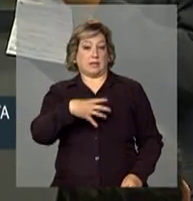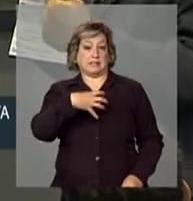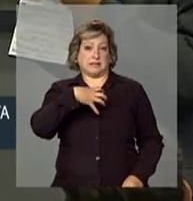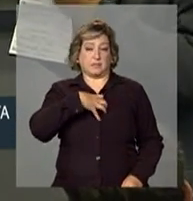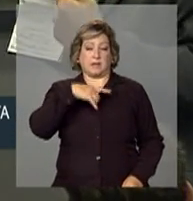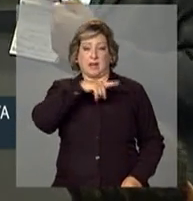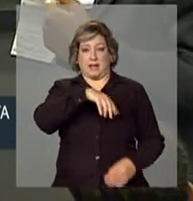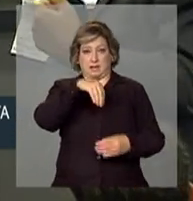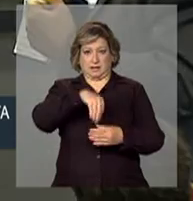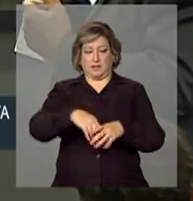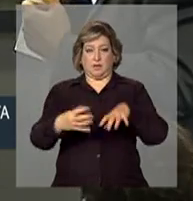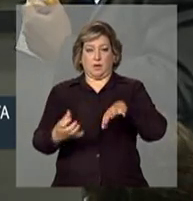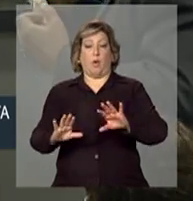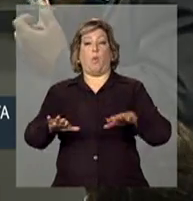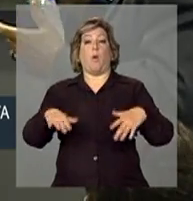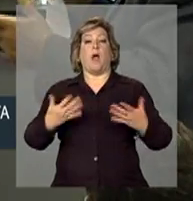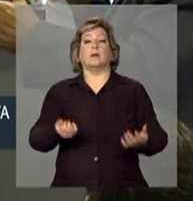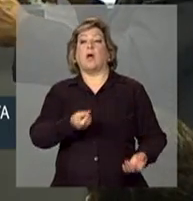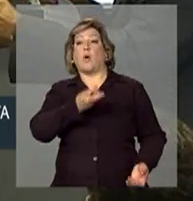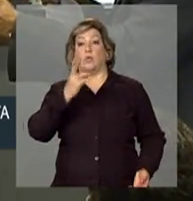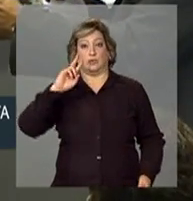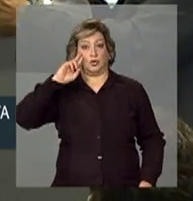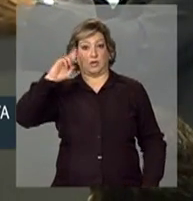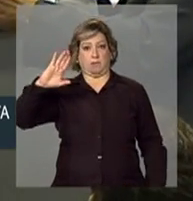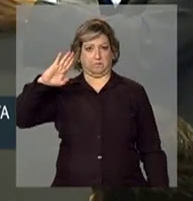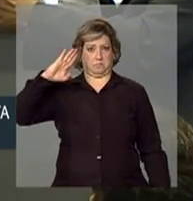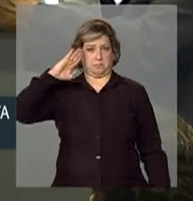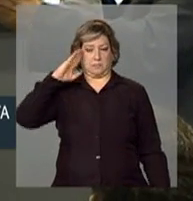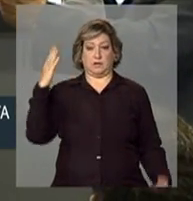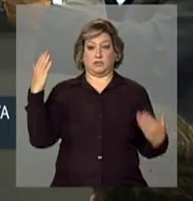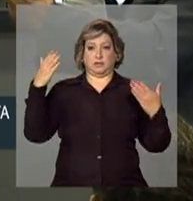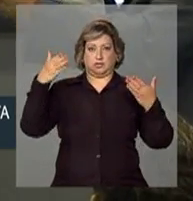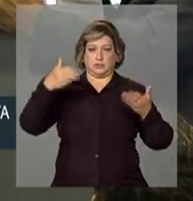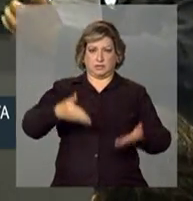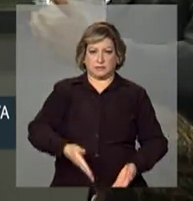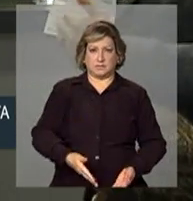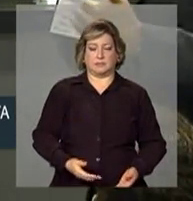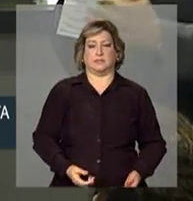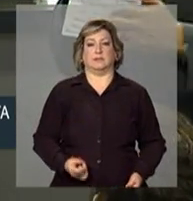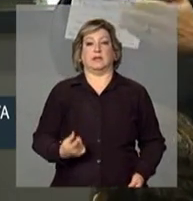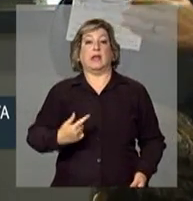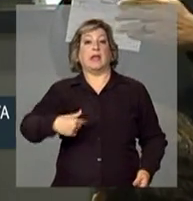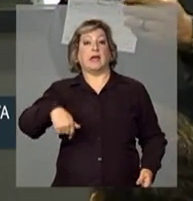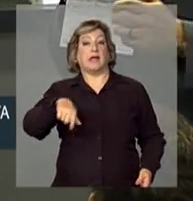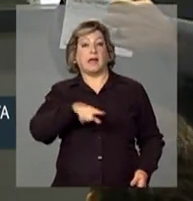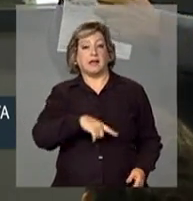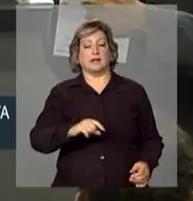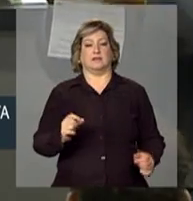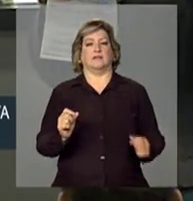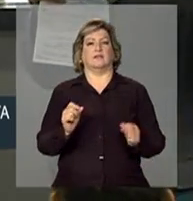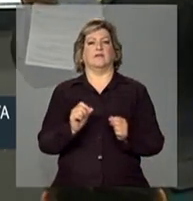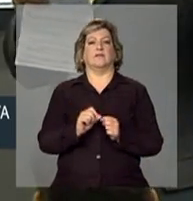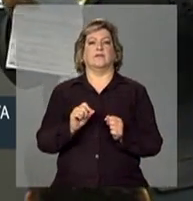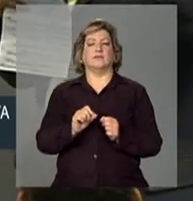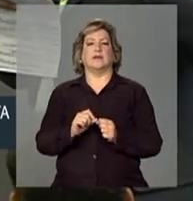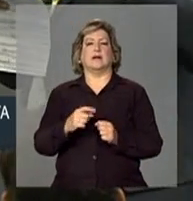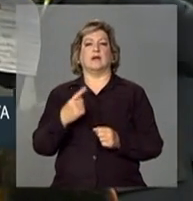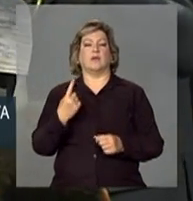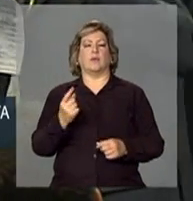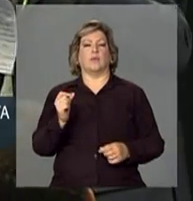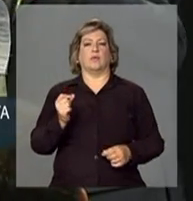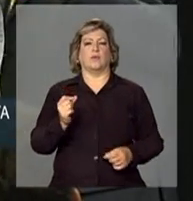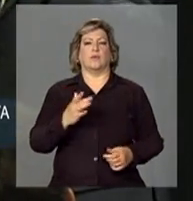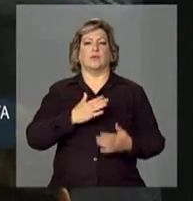Congresso, quando algum chefe militar comparece, é que eles praticam uma solidariedade com os